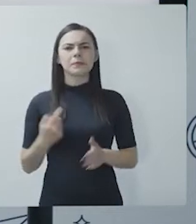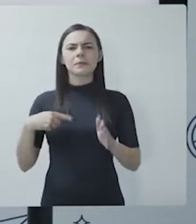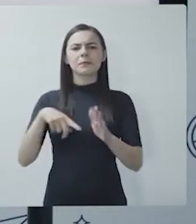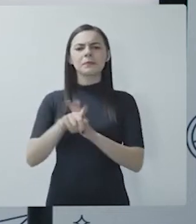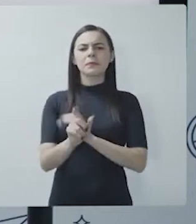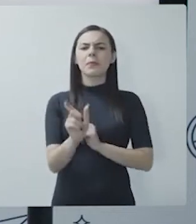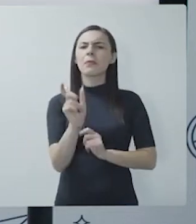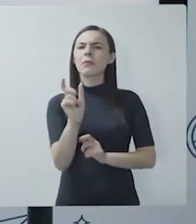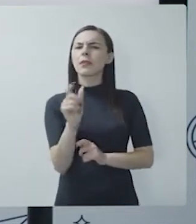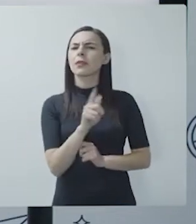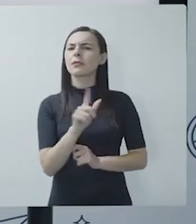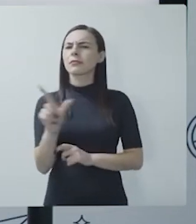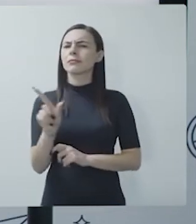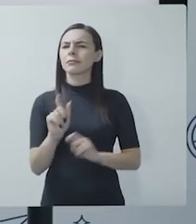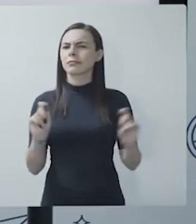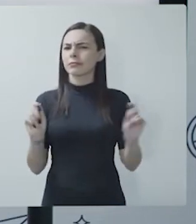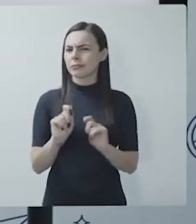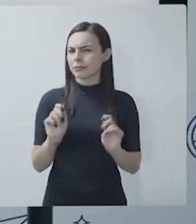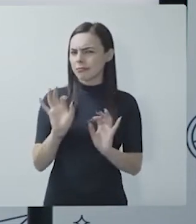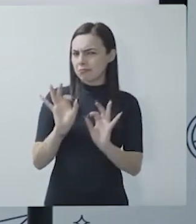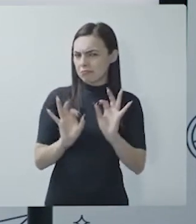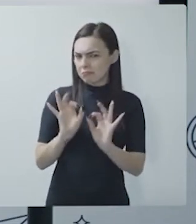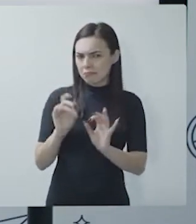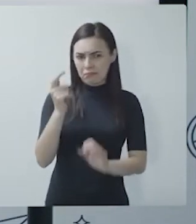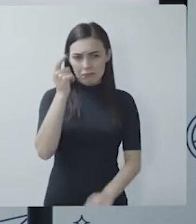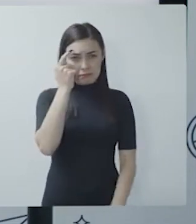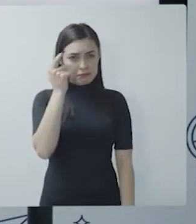montar? Vamos pensar.